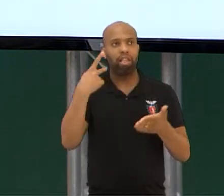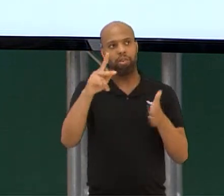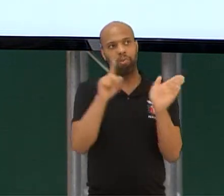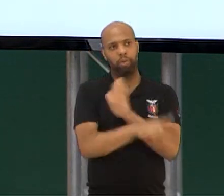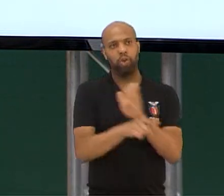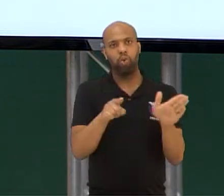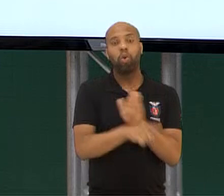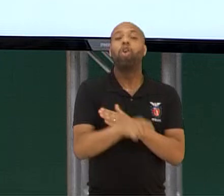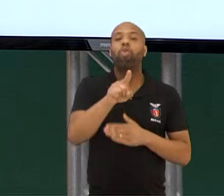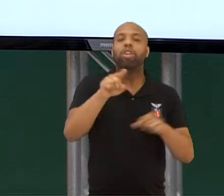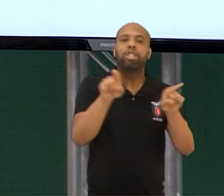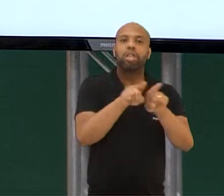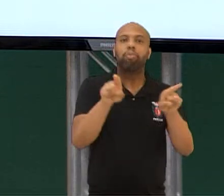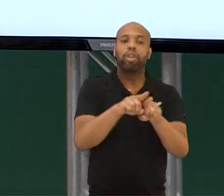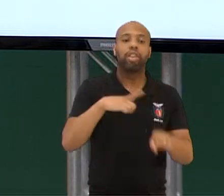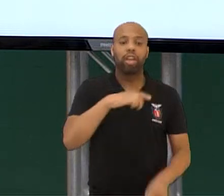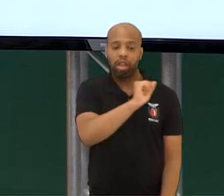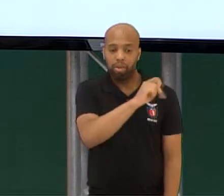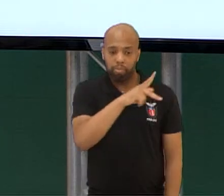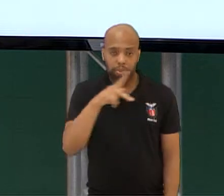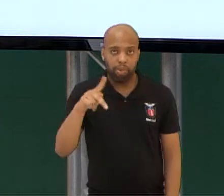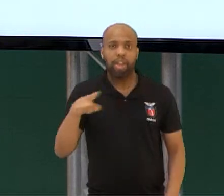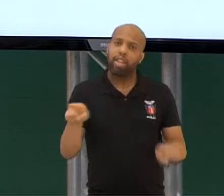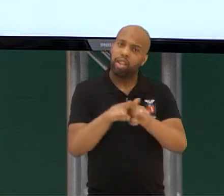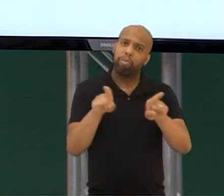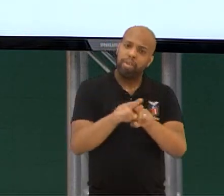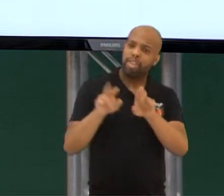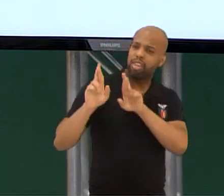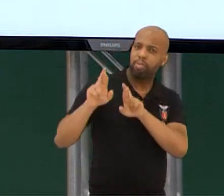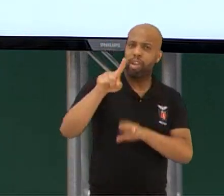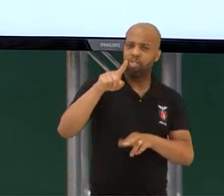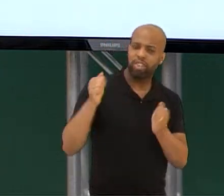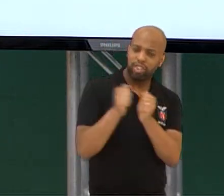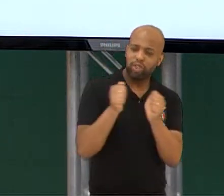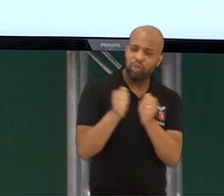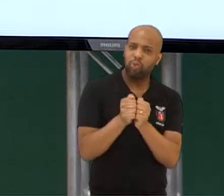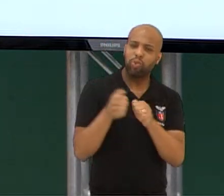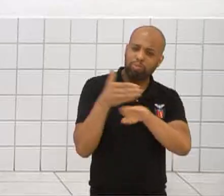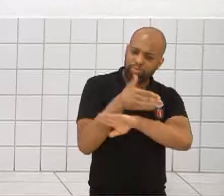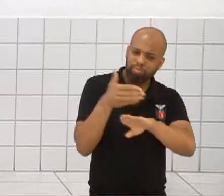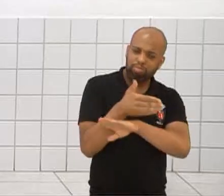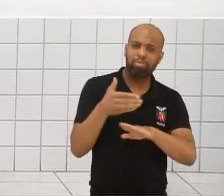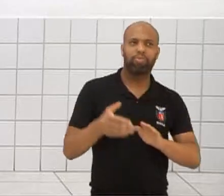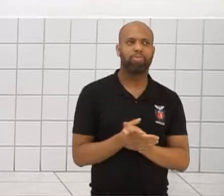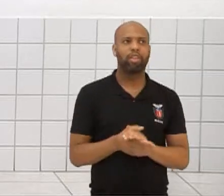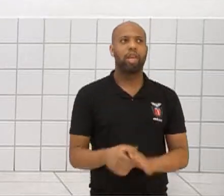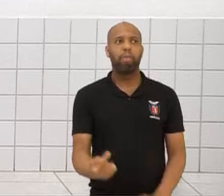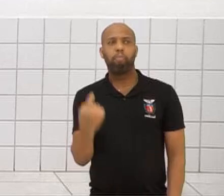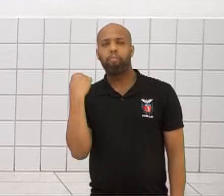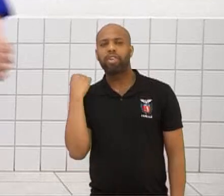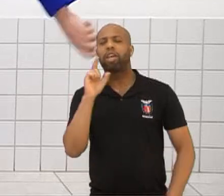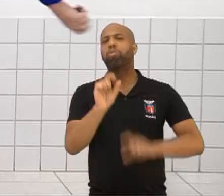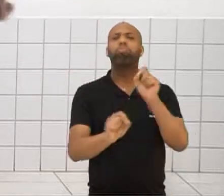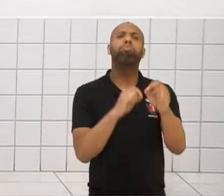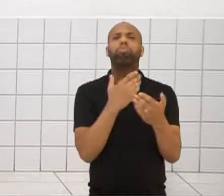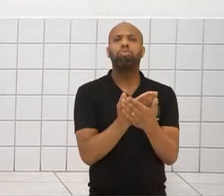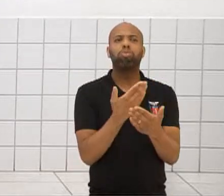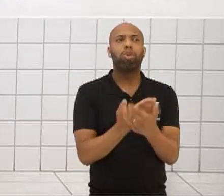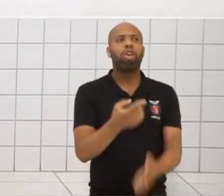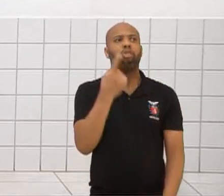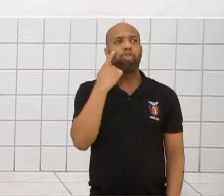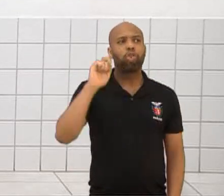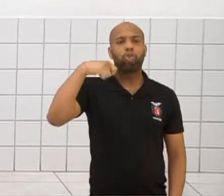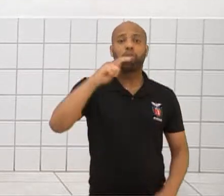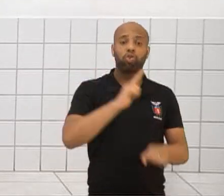pelo aplicativo, também encaminhe, mande. Nós estamos aguardando a sua participação aqui conosco. Professora Joyce, na aula anterior, nós estávamos verificando sobre a